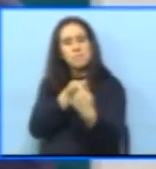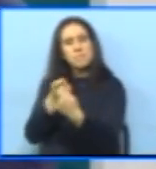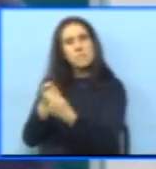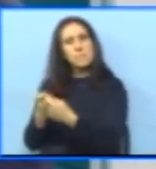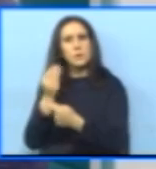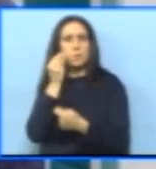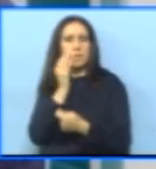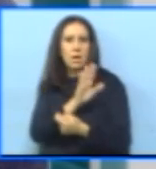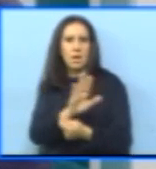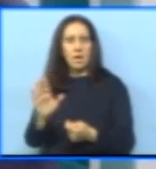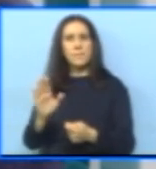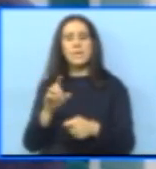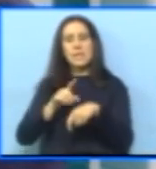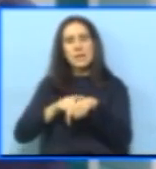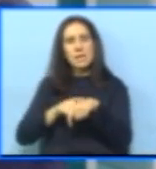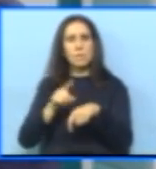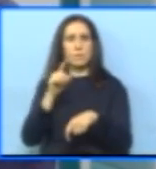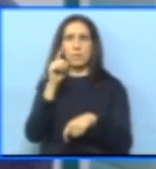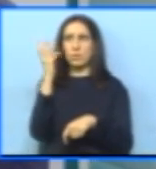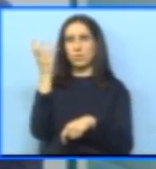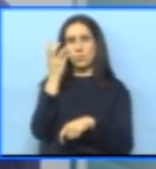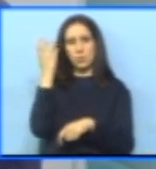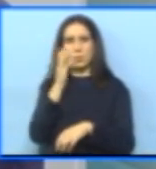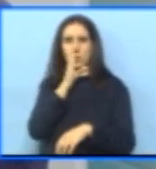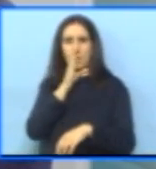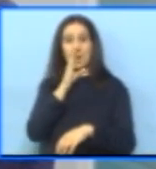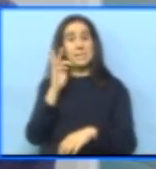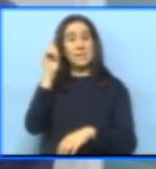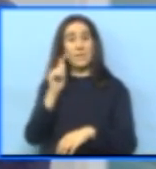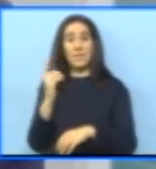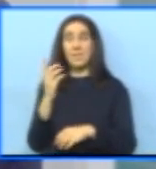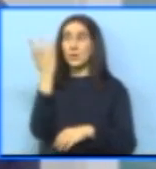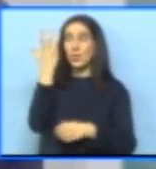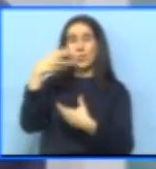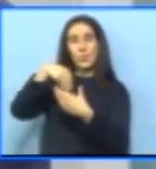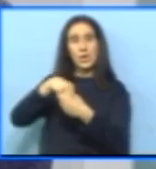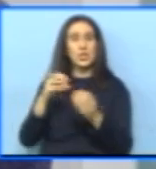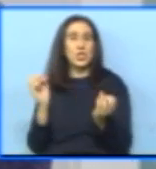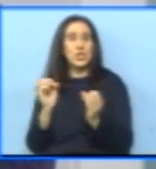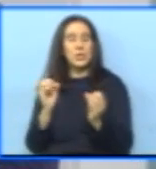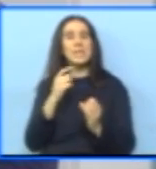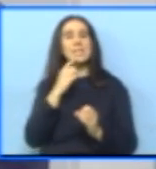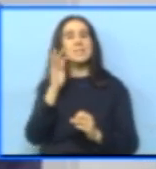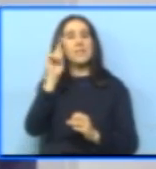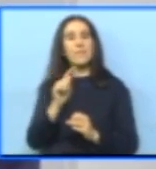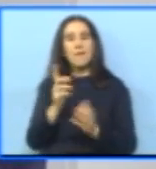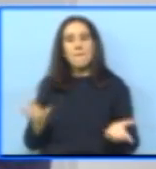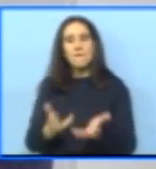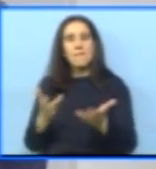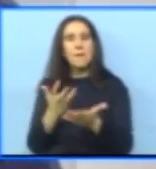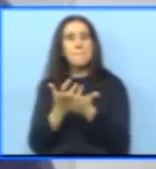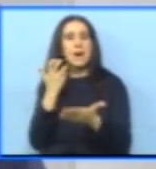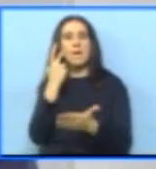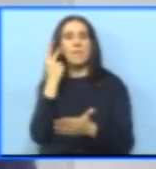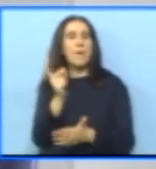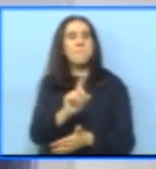traduzir na cultura de cada tempo. Porque uma fé que não é enculturada é também uma fé que não é capaz de movimentar, não é capaz de marcar a vida,